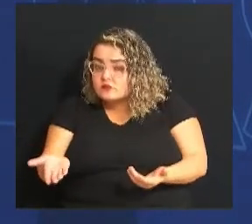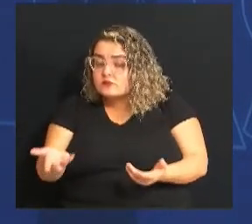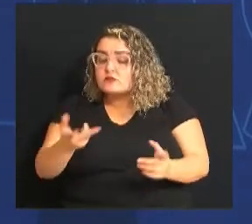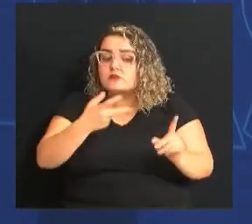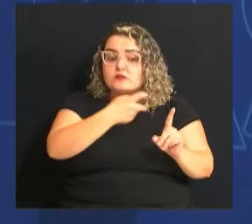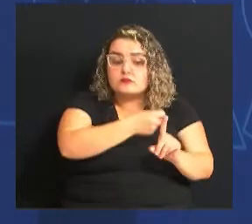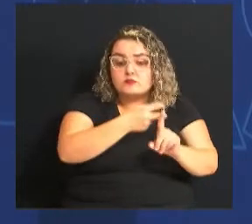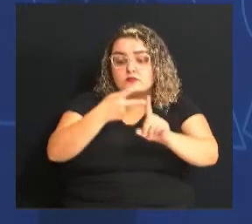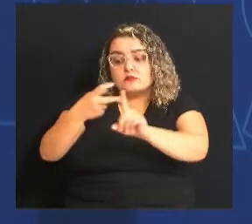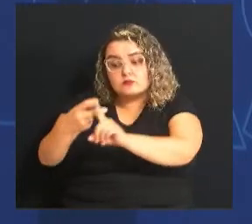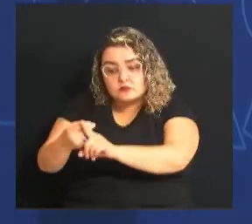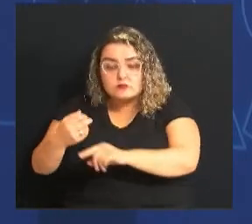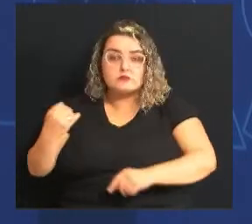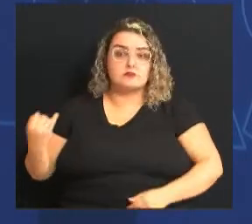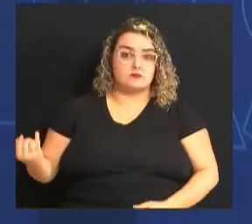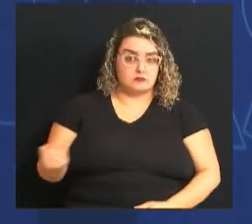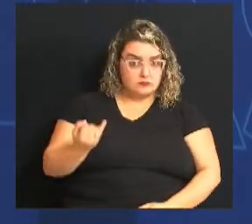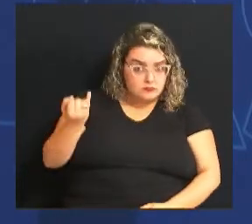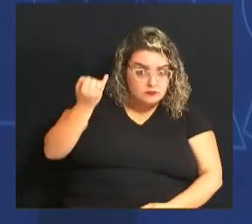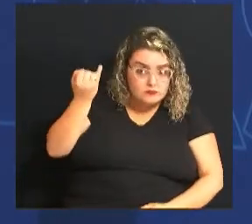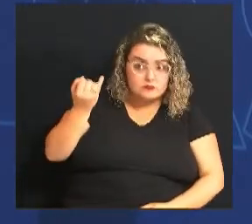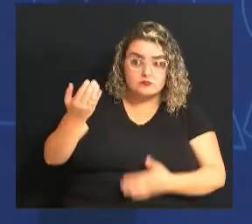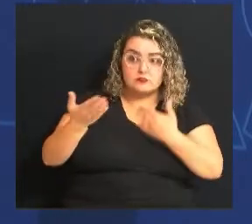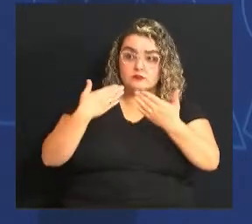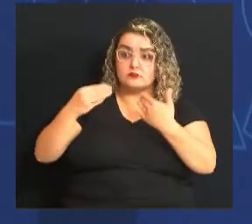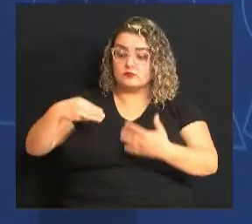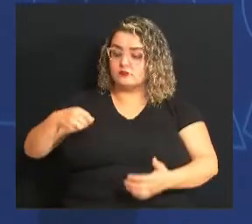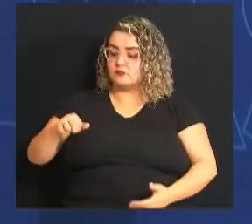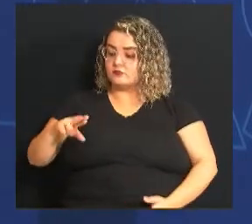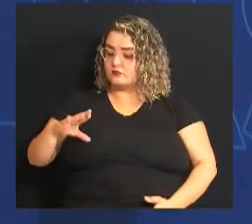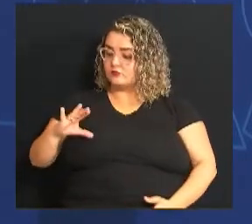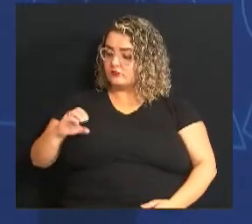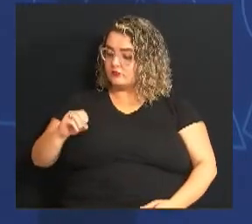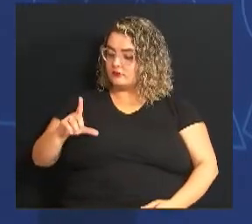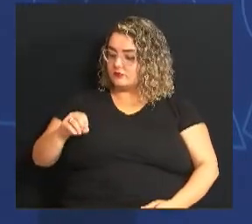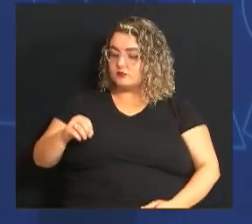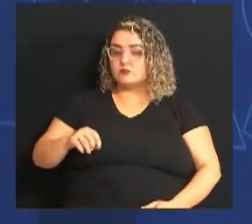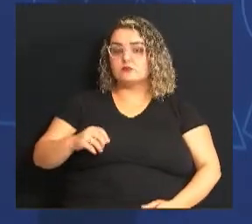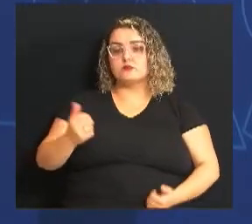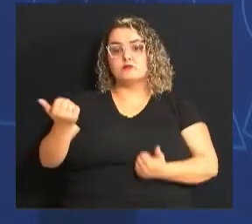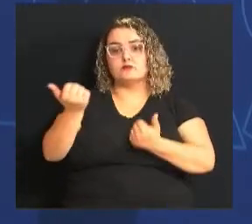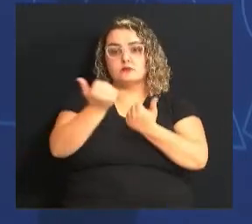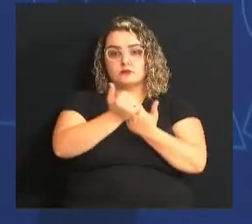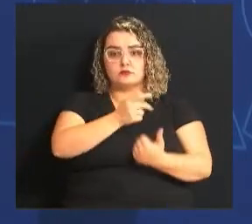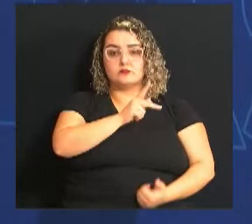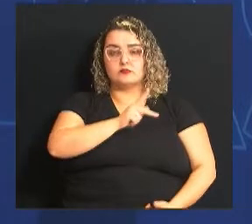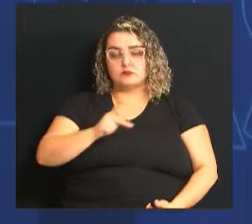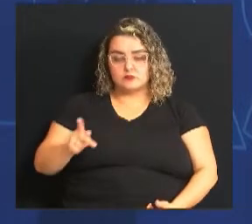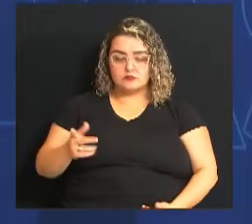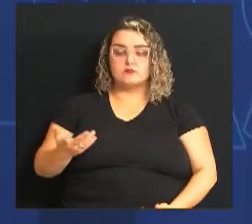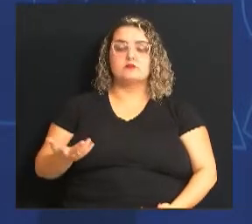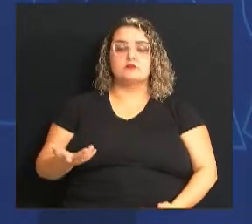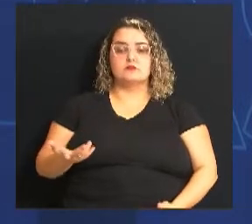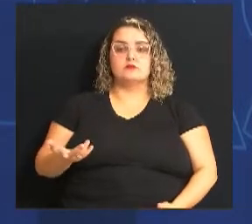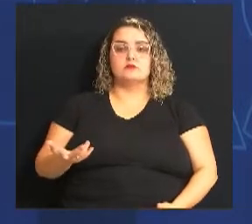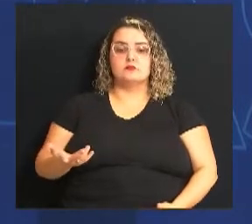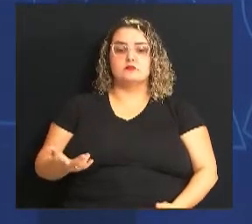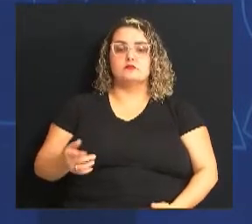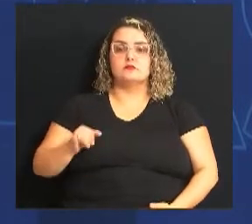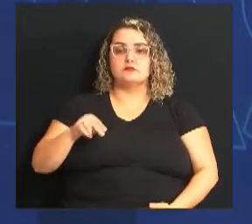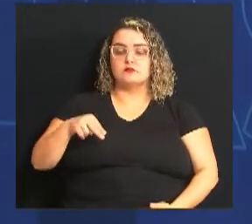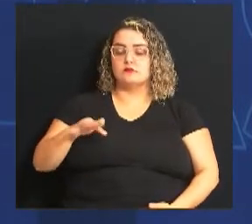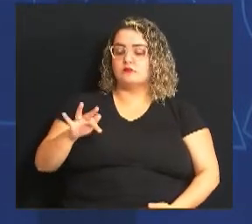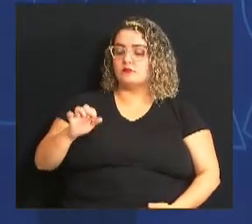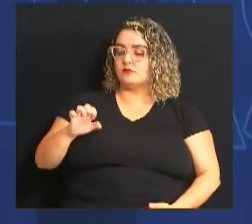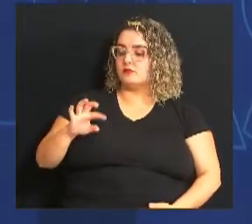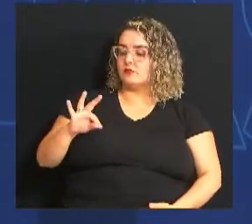importância, eu converso agora com o Marcelo Tsuka, ele que é vice-presidente do Departamento de Infectologia da Sociedade de